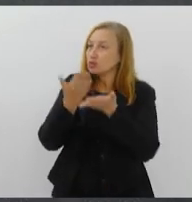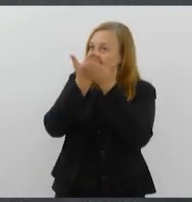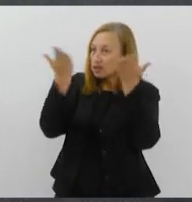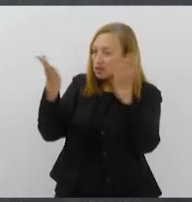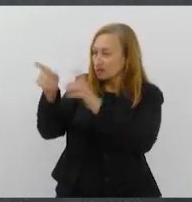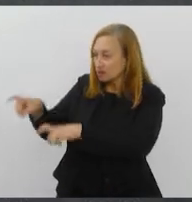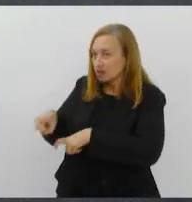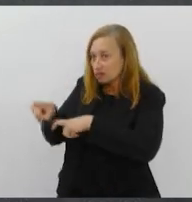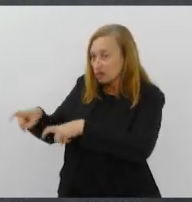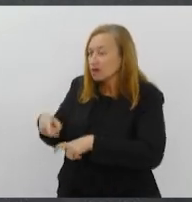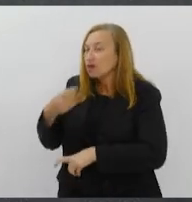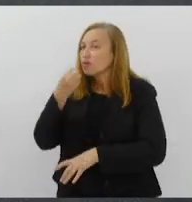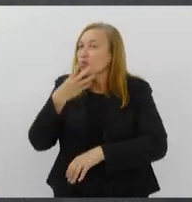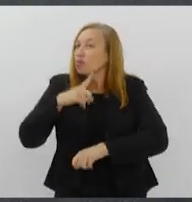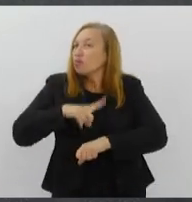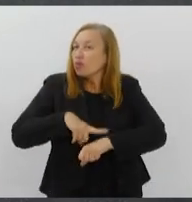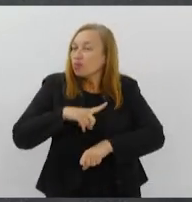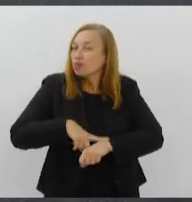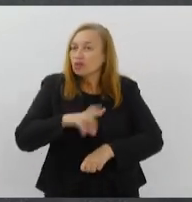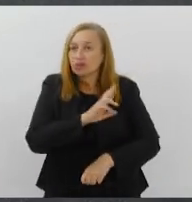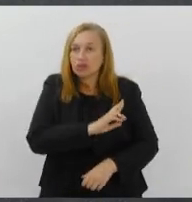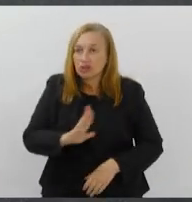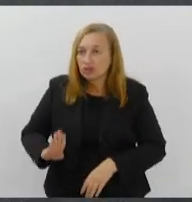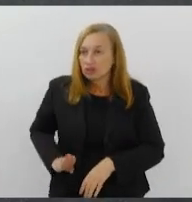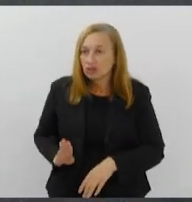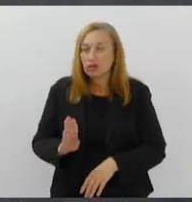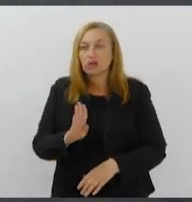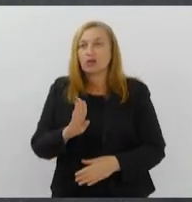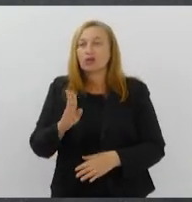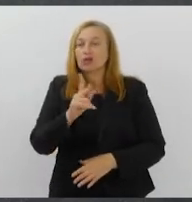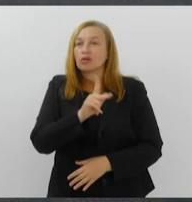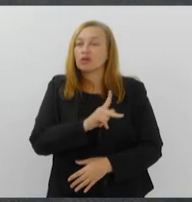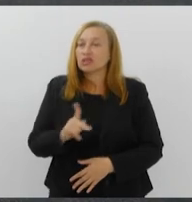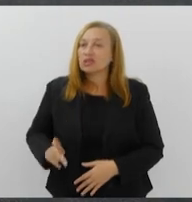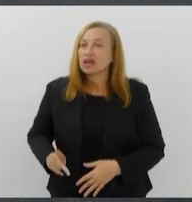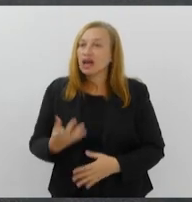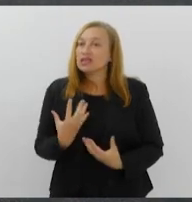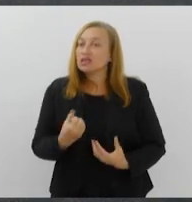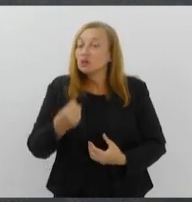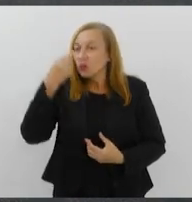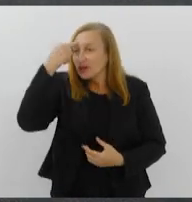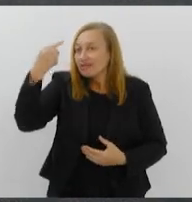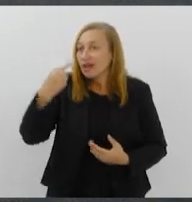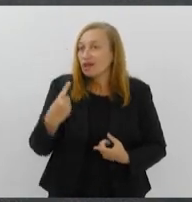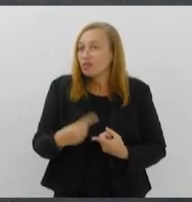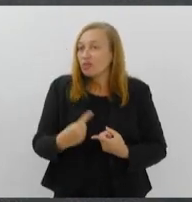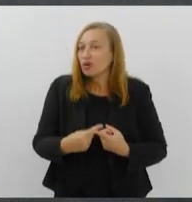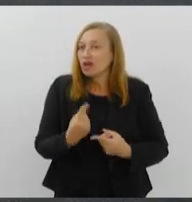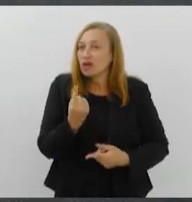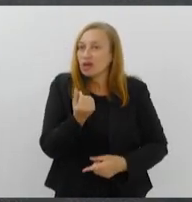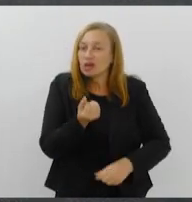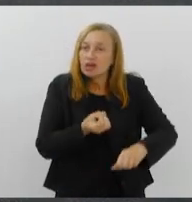bom momento, o presidente Rodrigo Bacelar aceitou a ideia, porque isso é um recurso do fundo da Assembleia